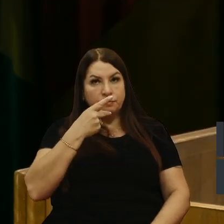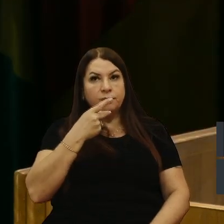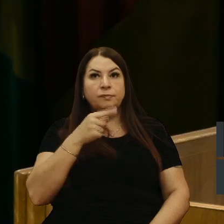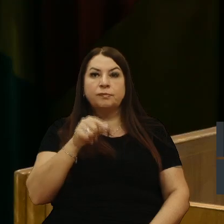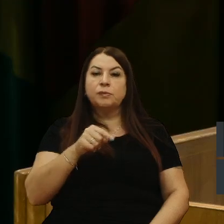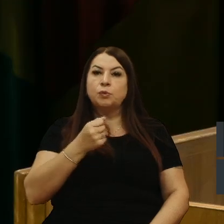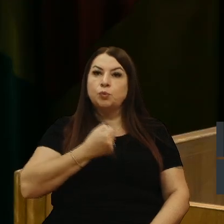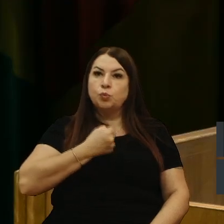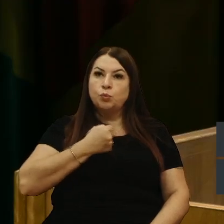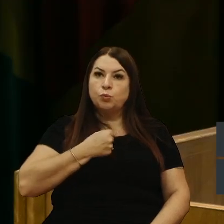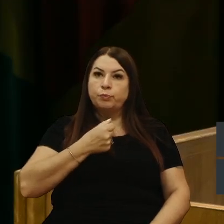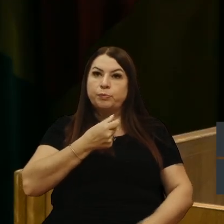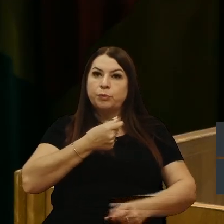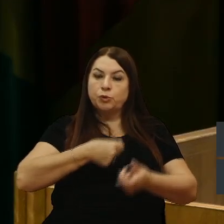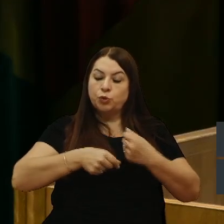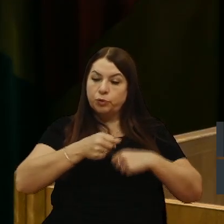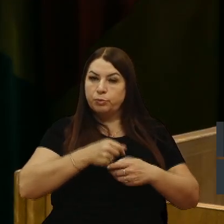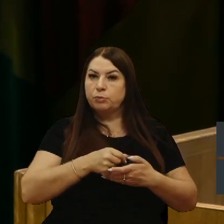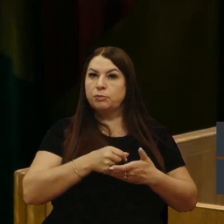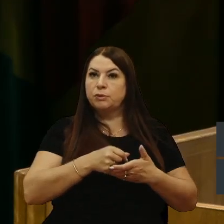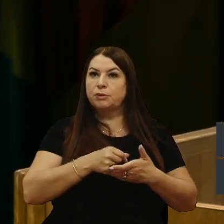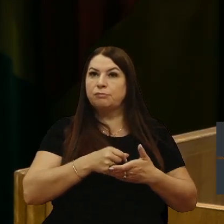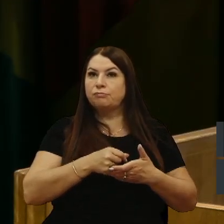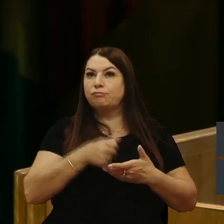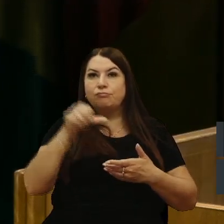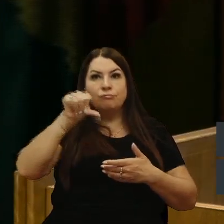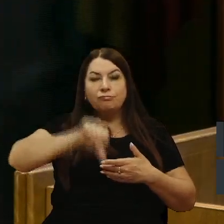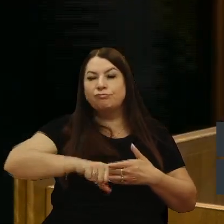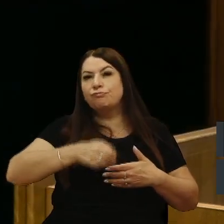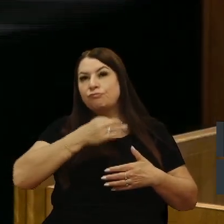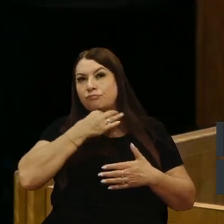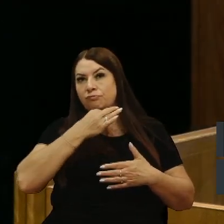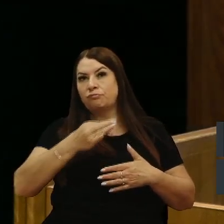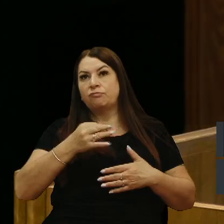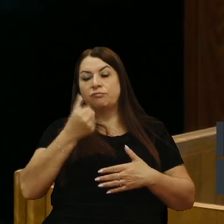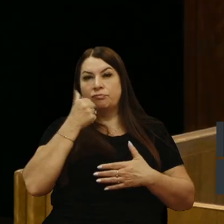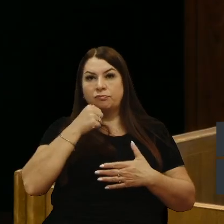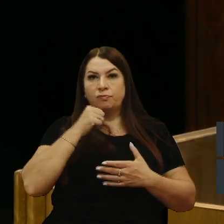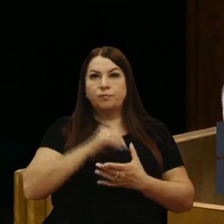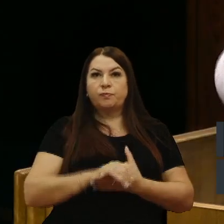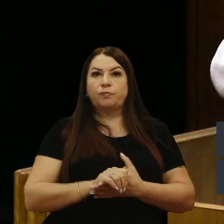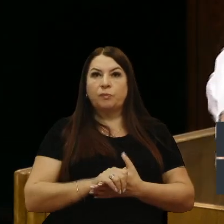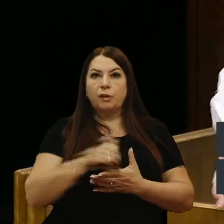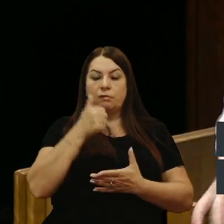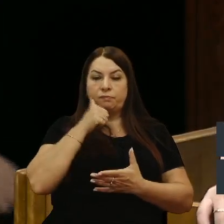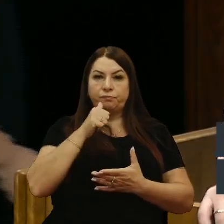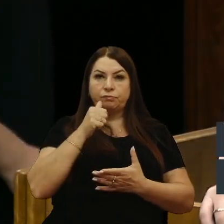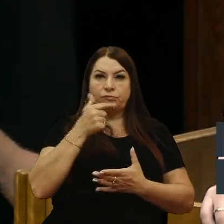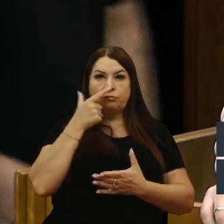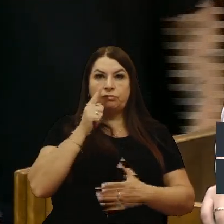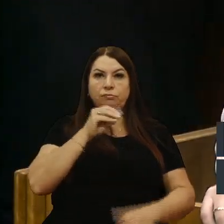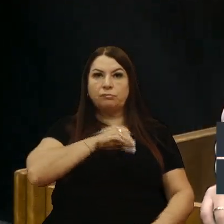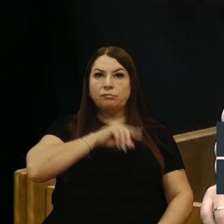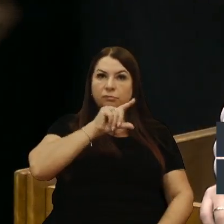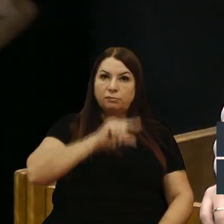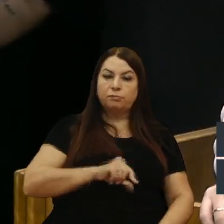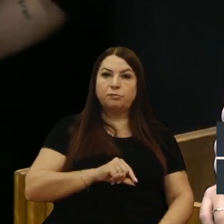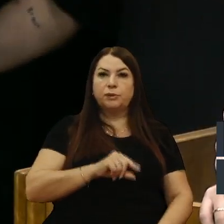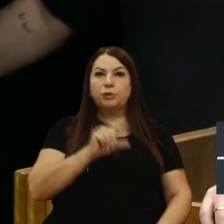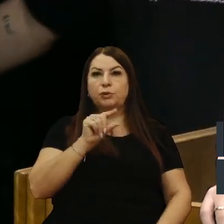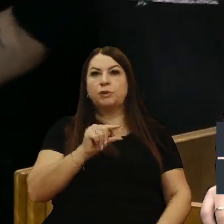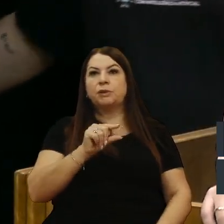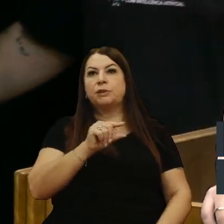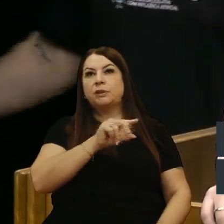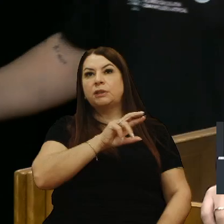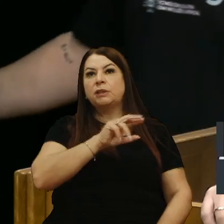em números econômicos, uma tragédia para as mulheres. As mulheres ganham menos, tem